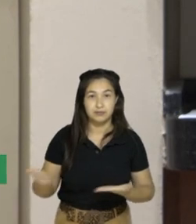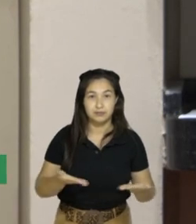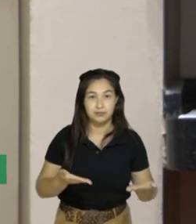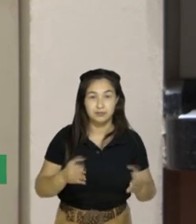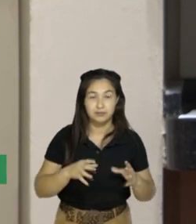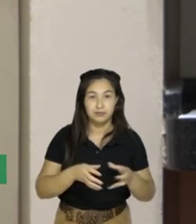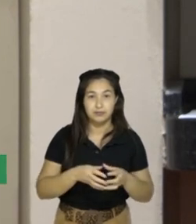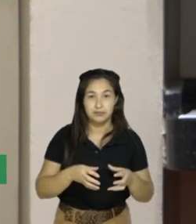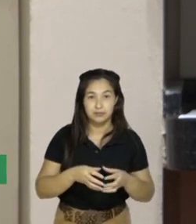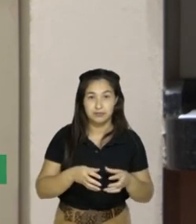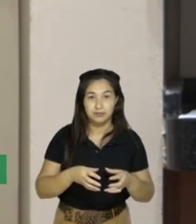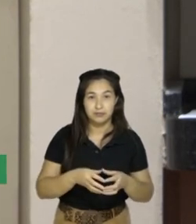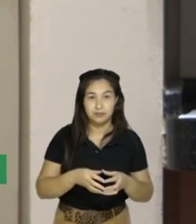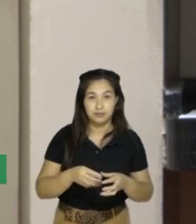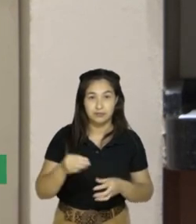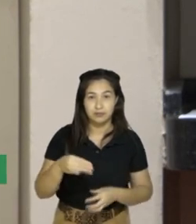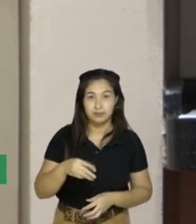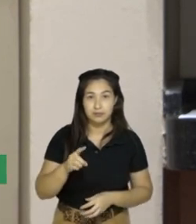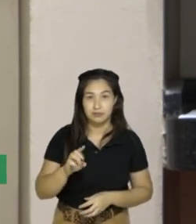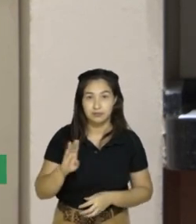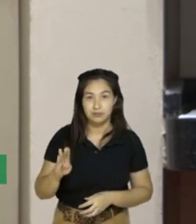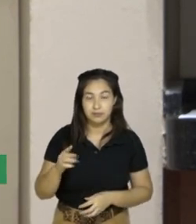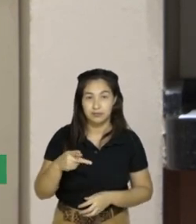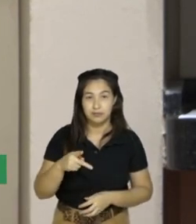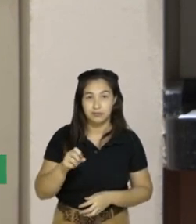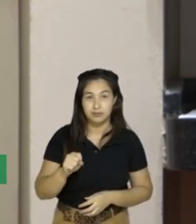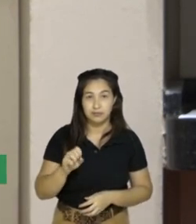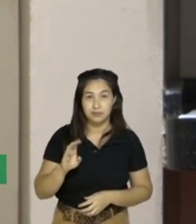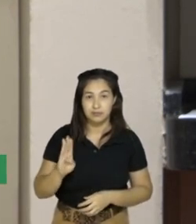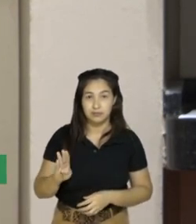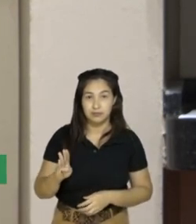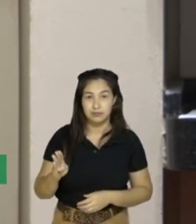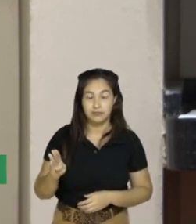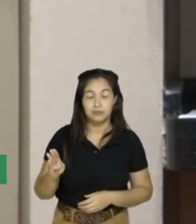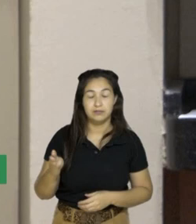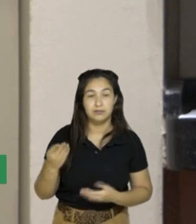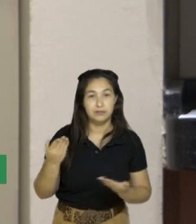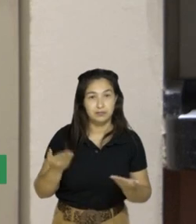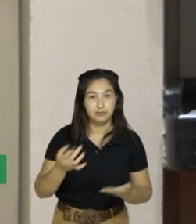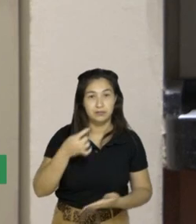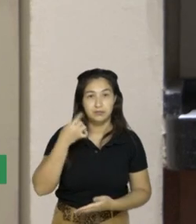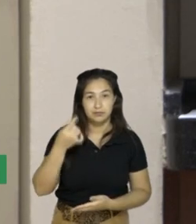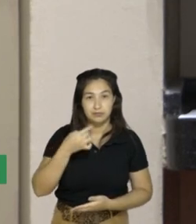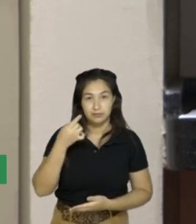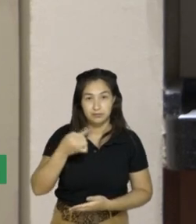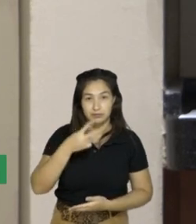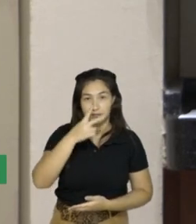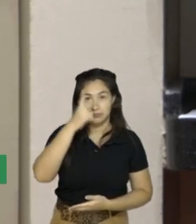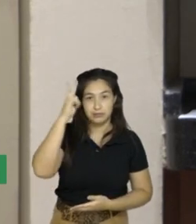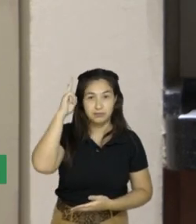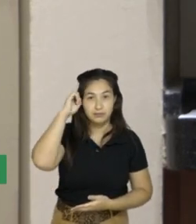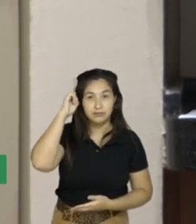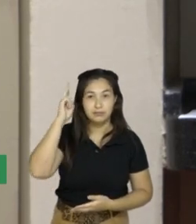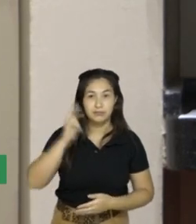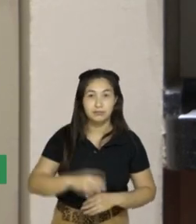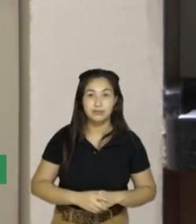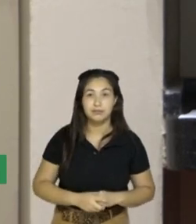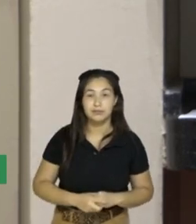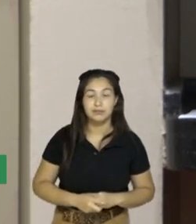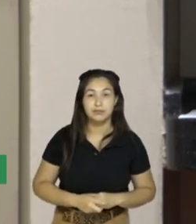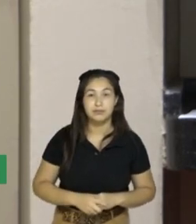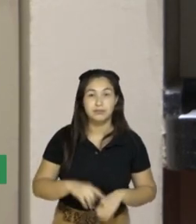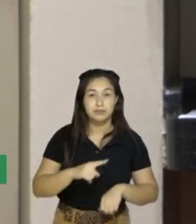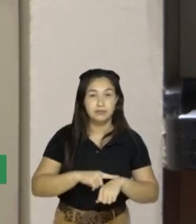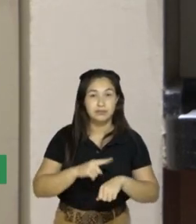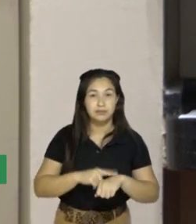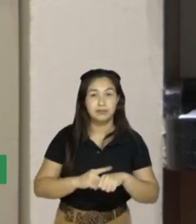social democraticamente com a palavra Deputado Vicente caro Preto vossa excelência